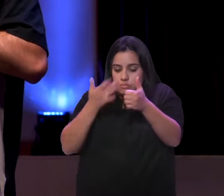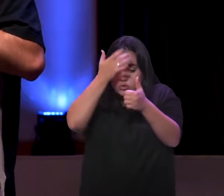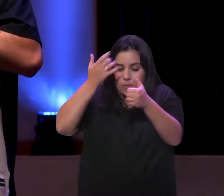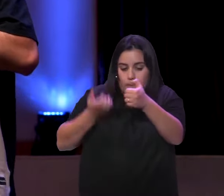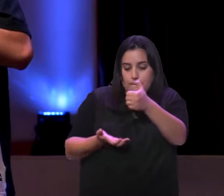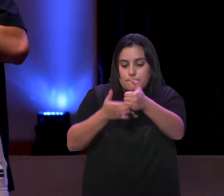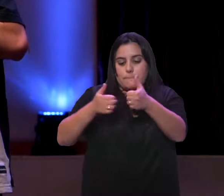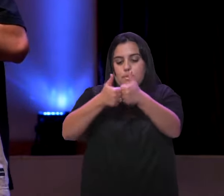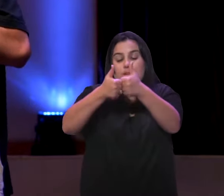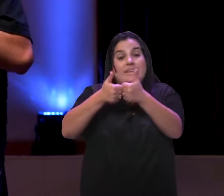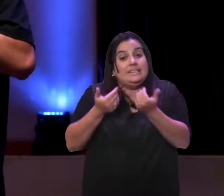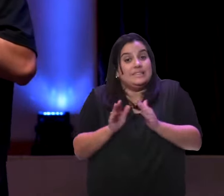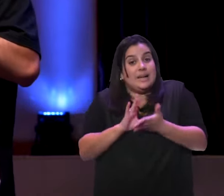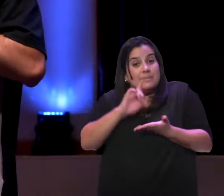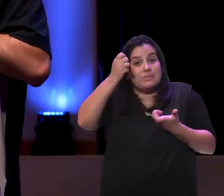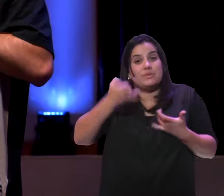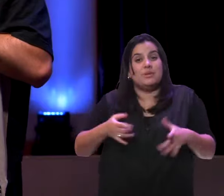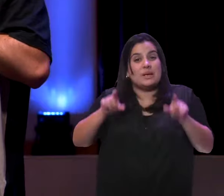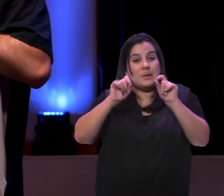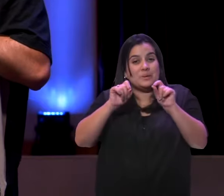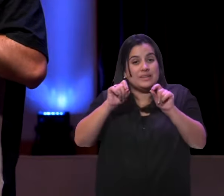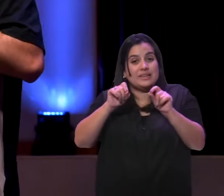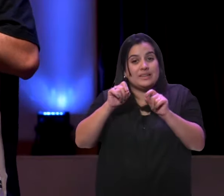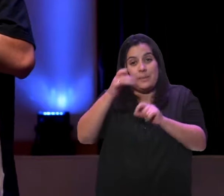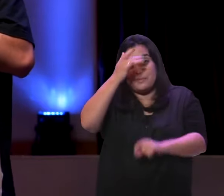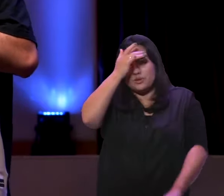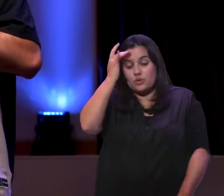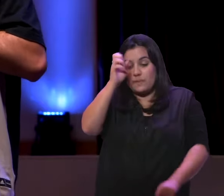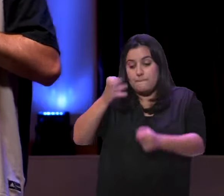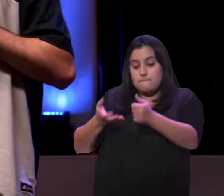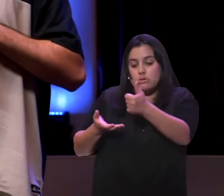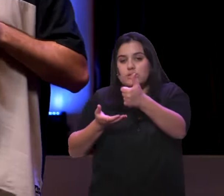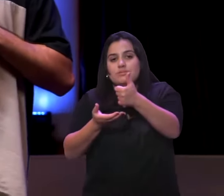diz que quando ele encosta na arca, Uzá morre.